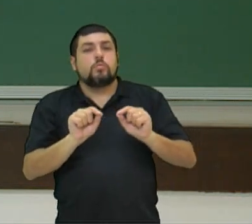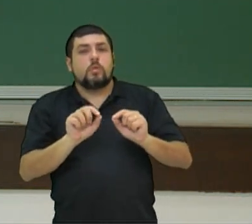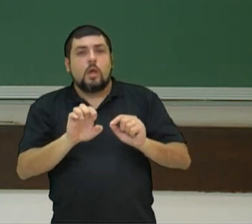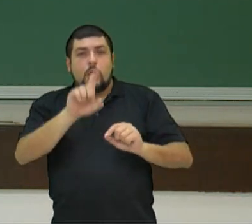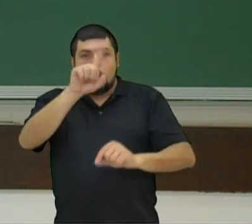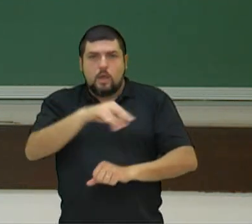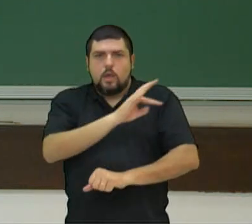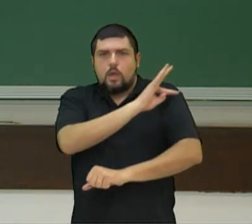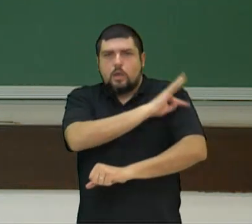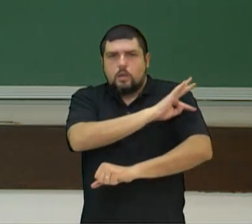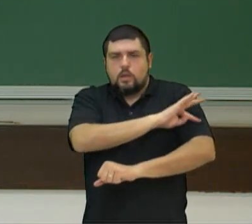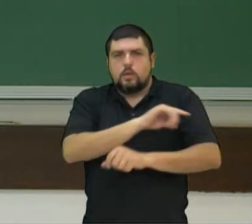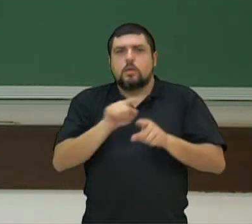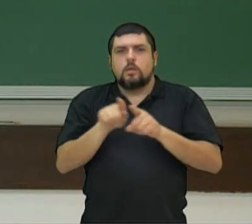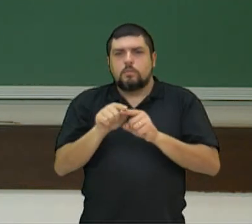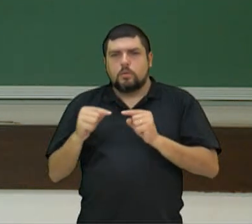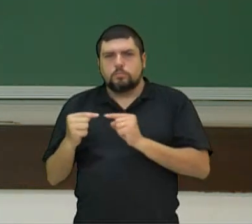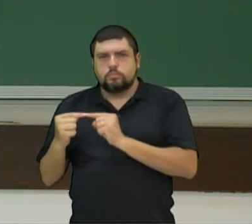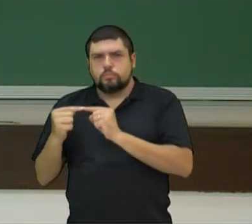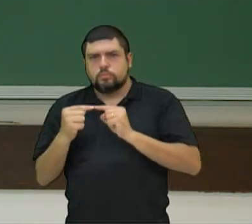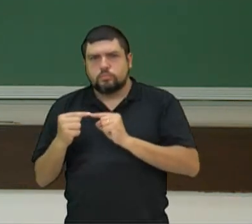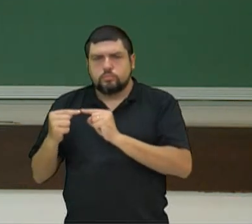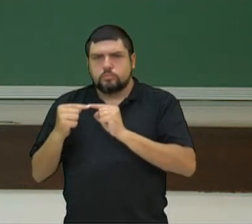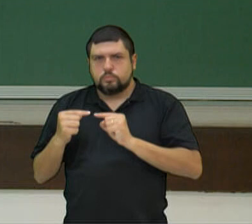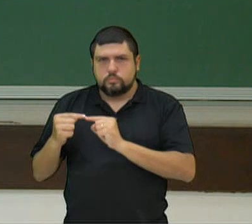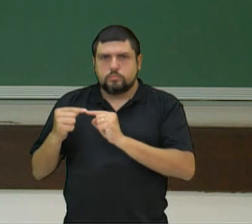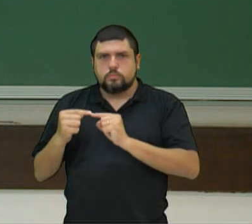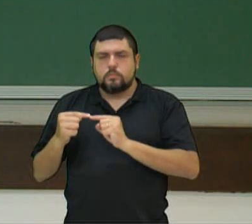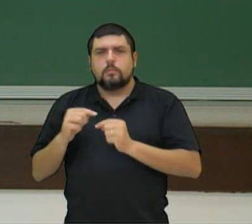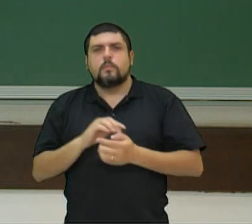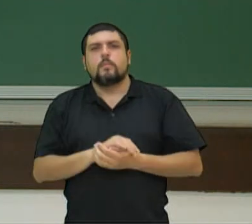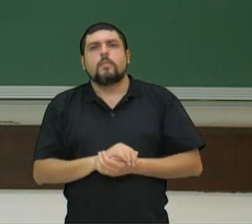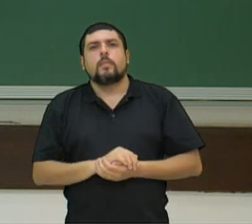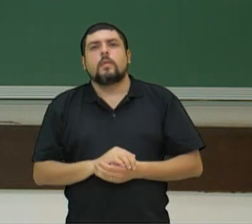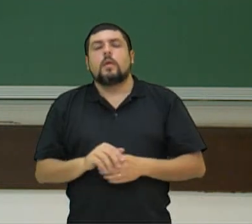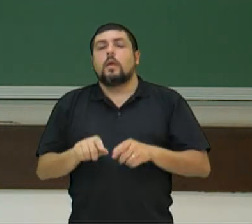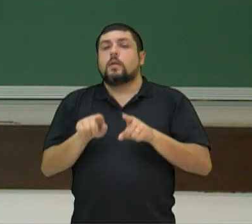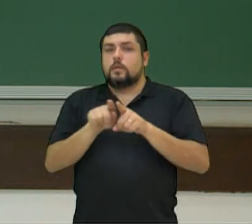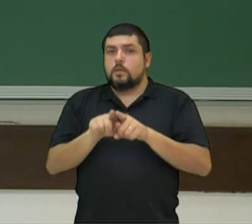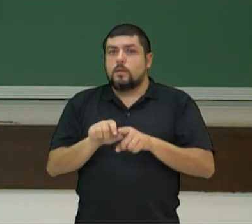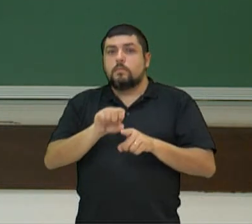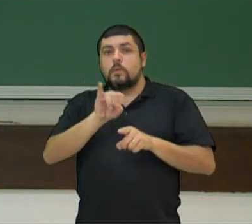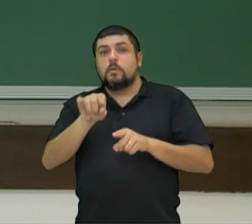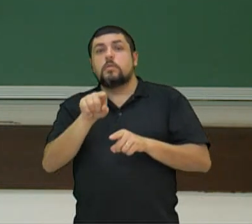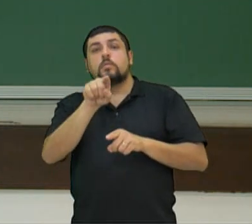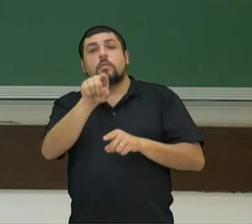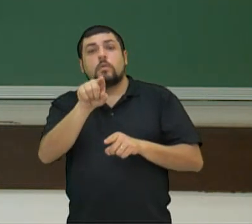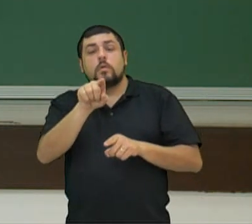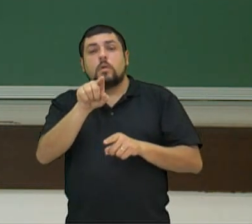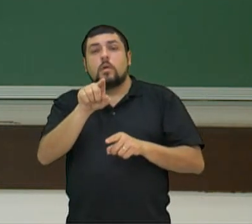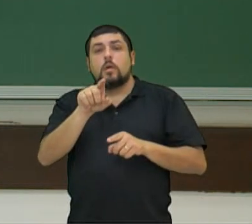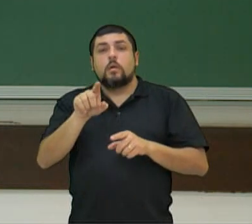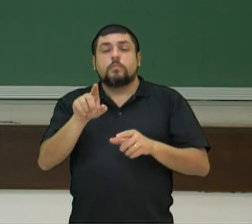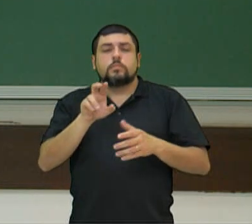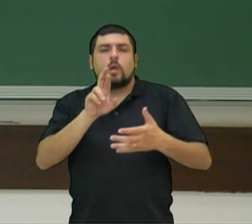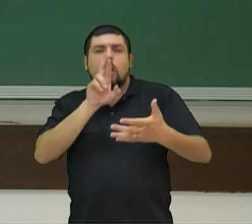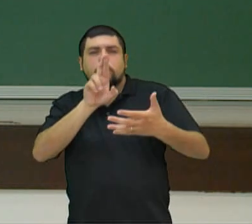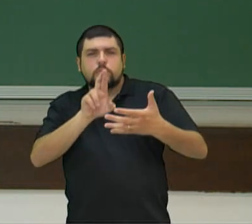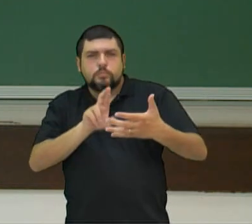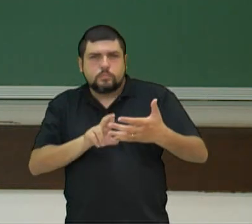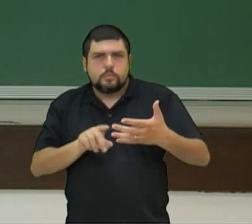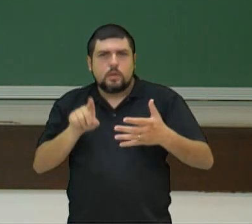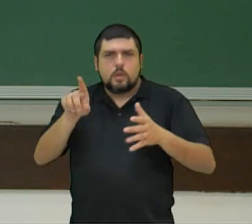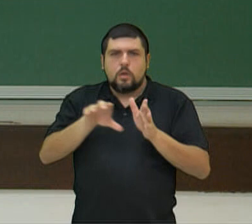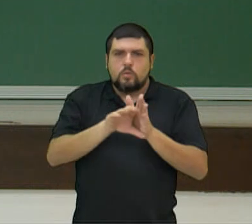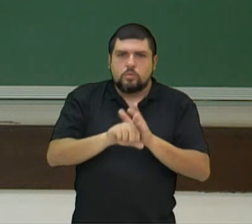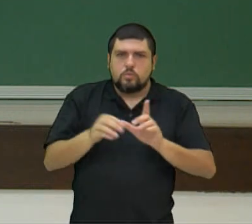né? Para vocês conhecerem. Se você, quando for responder lá as questões